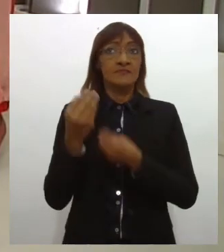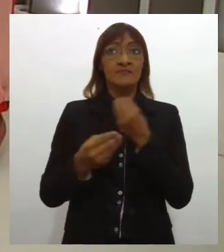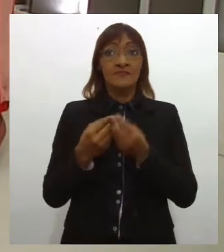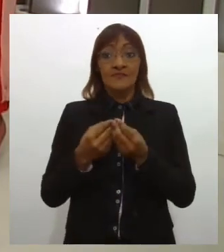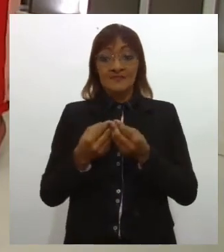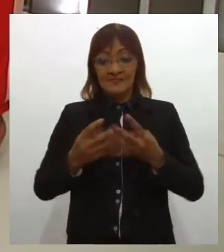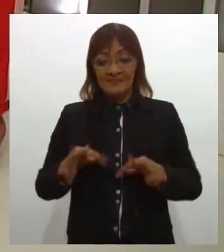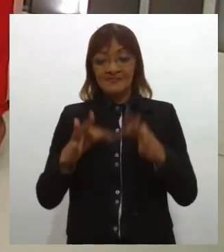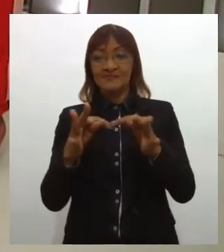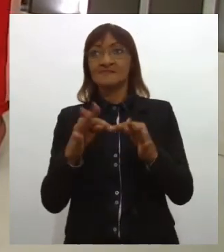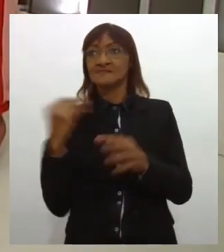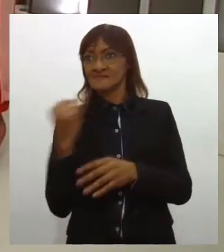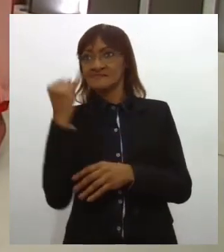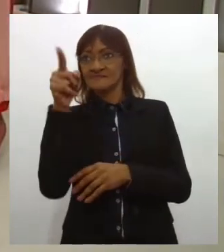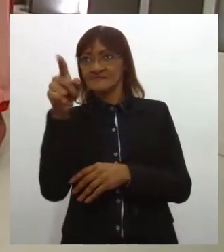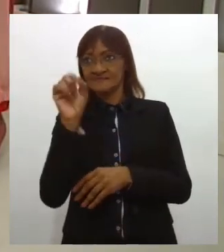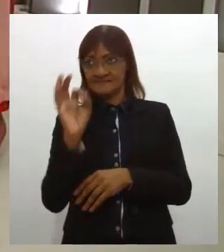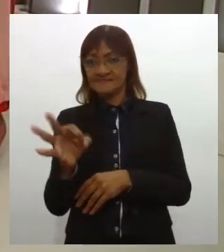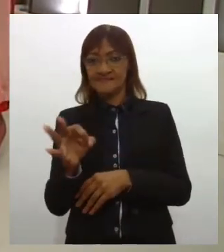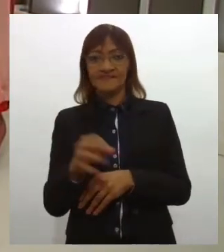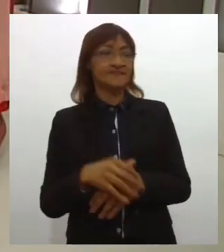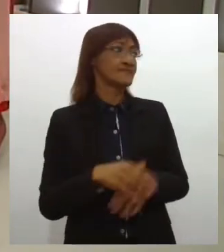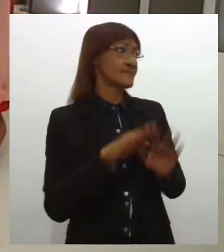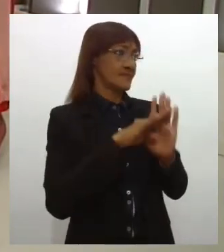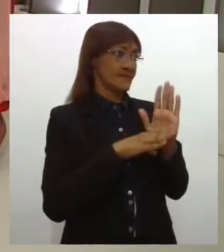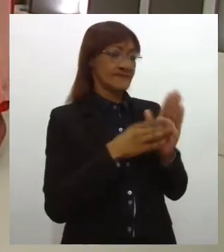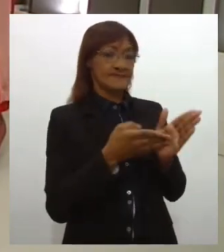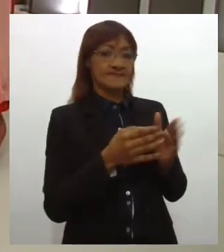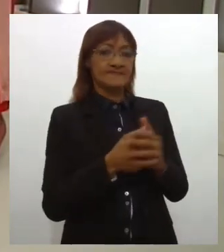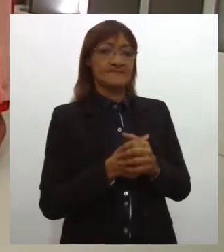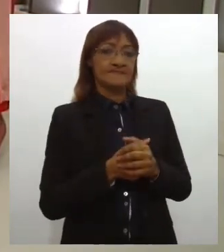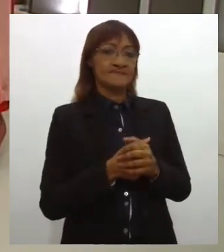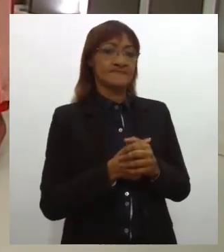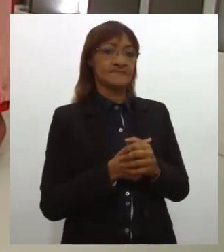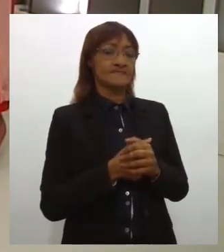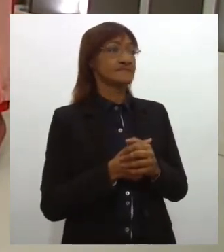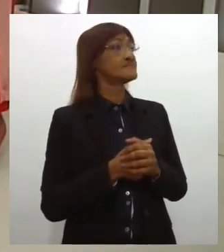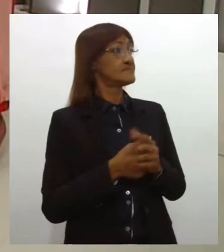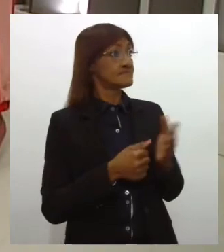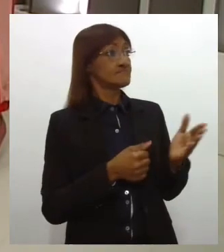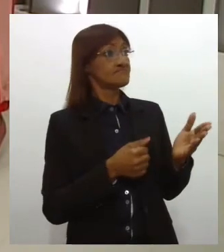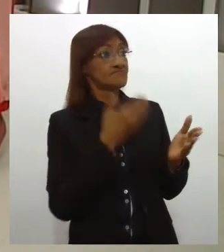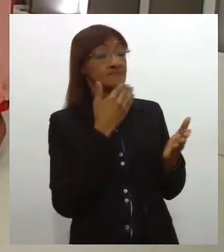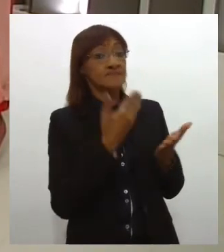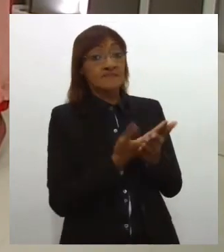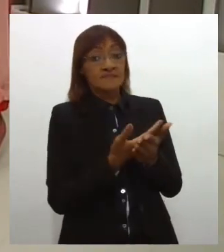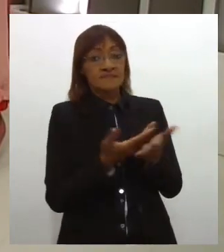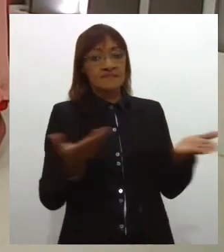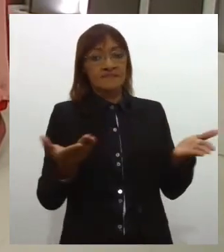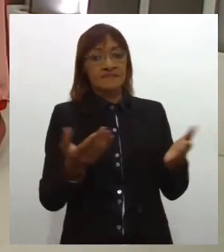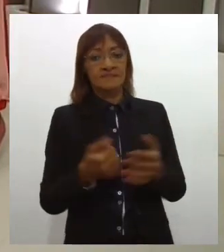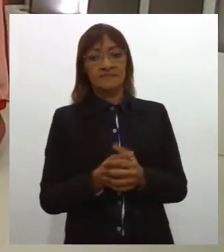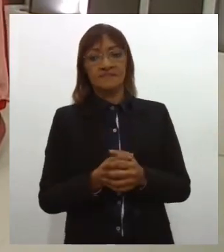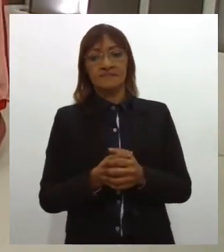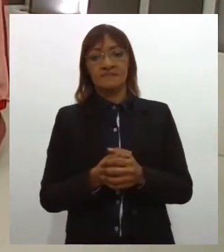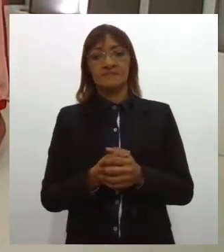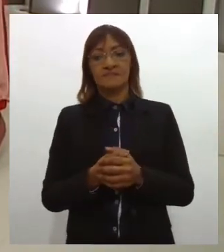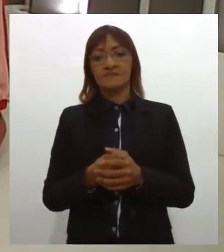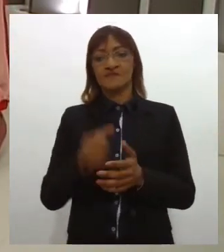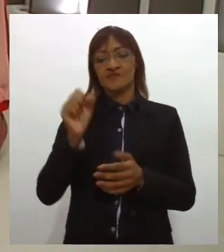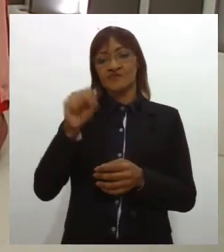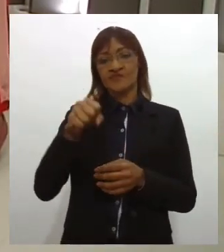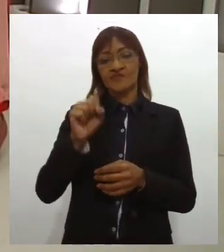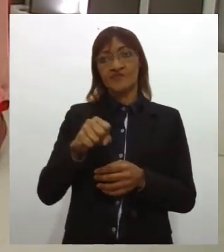importante e vocês destacam isso também no plano. É impressionante, assim, a Fundação Dom